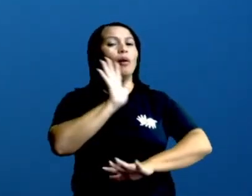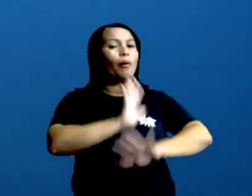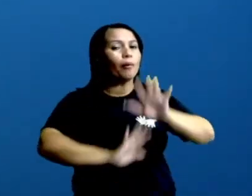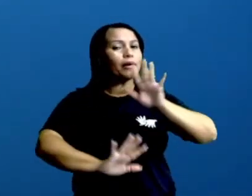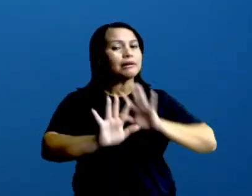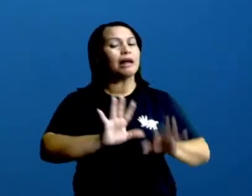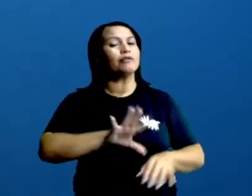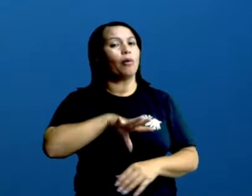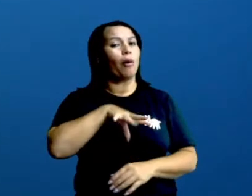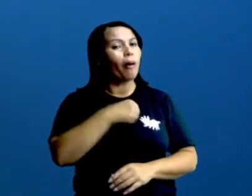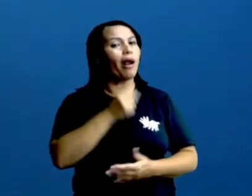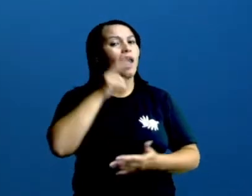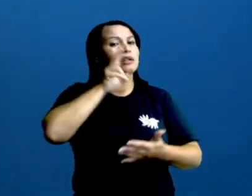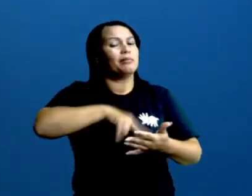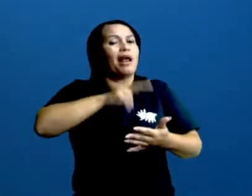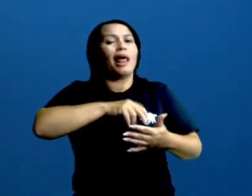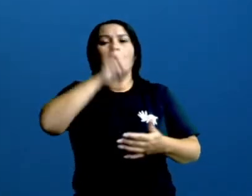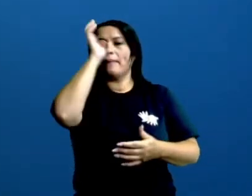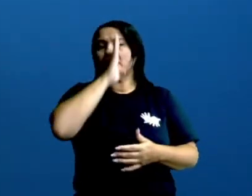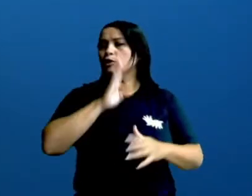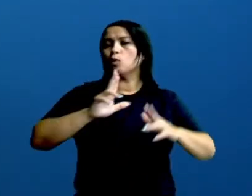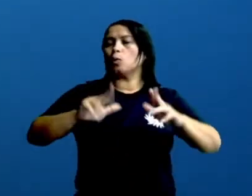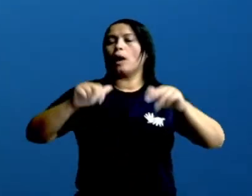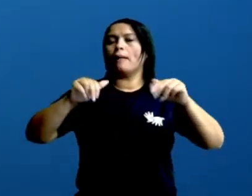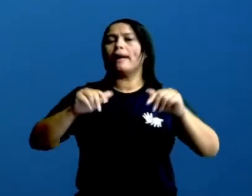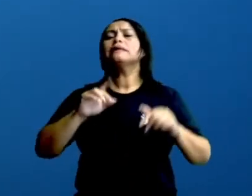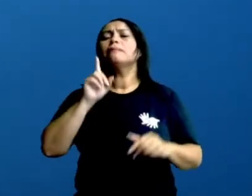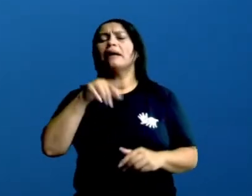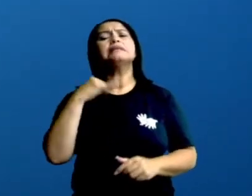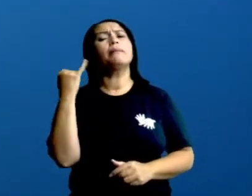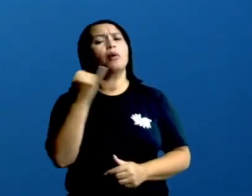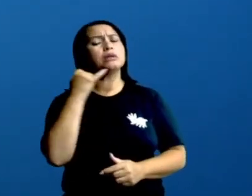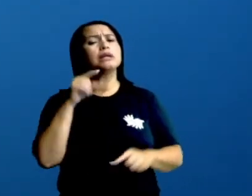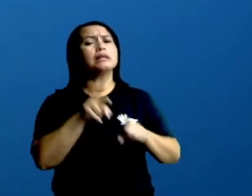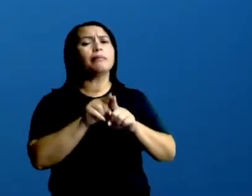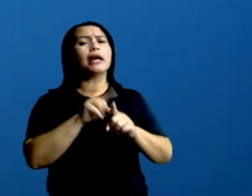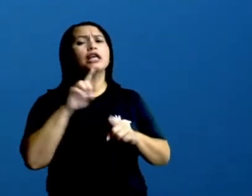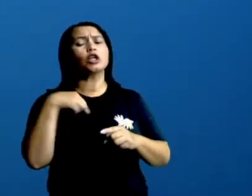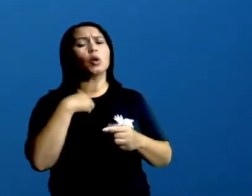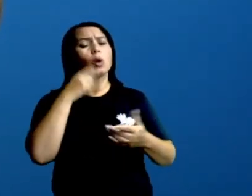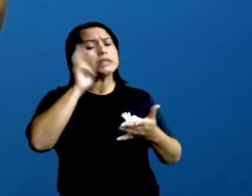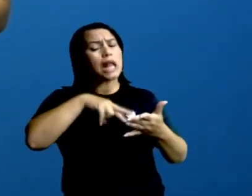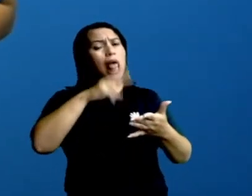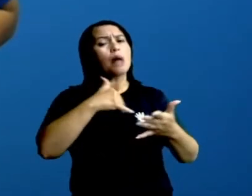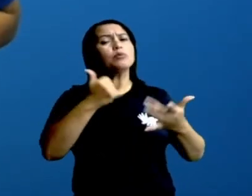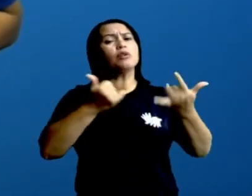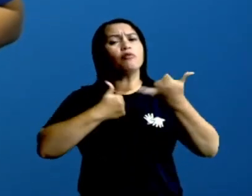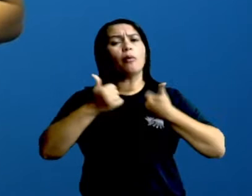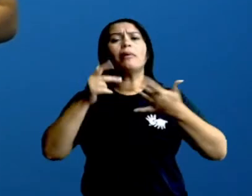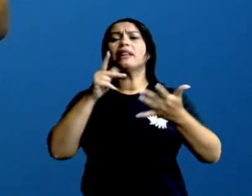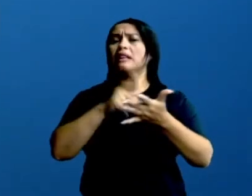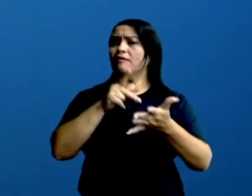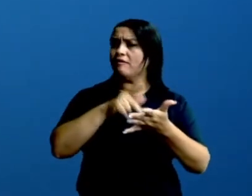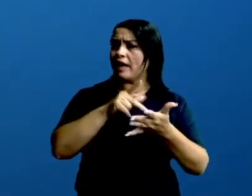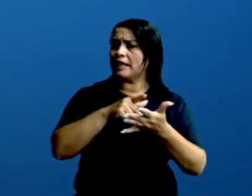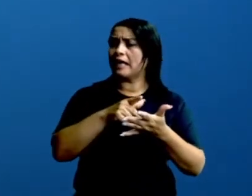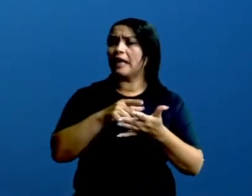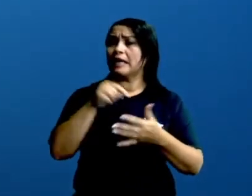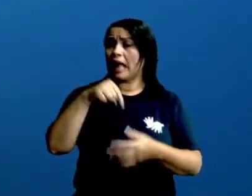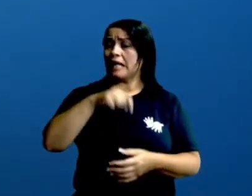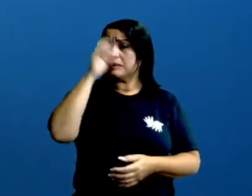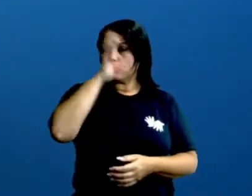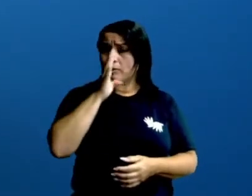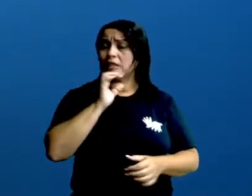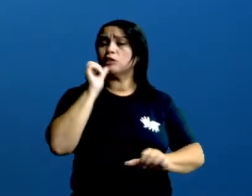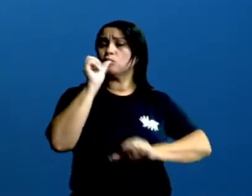com coragem, viu, para ler. Brasil Nunca Mais. Mas é importante também que a gente leia, se informe, para que realmente esse tipo de Brasil